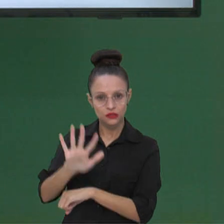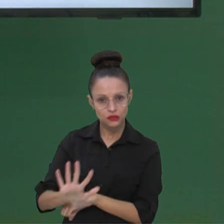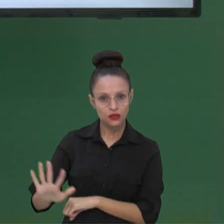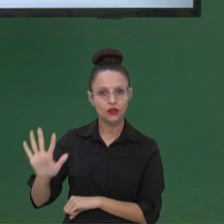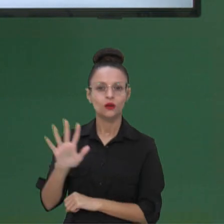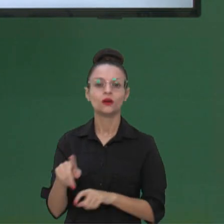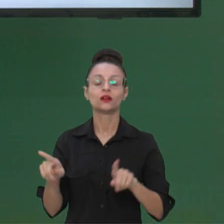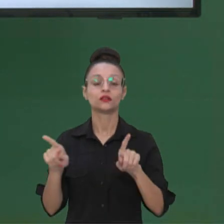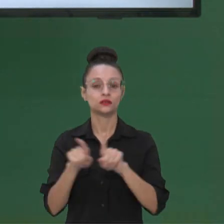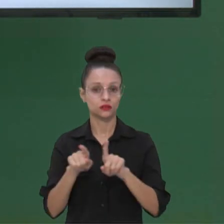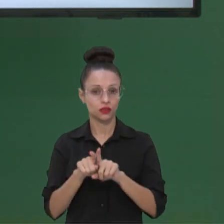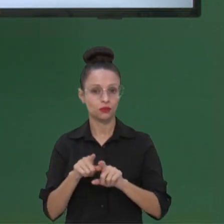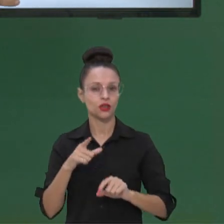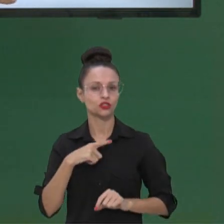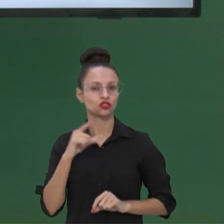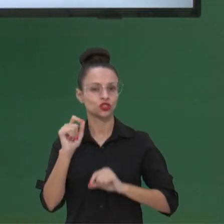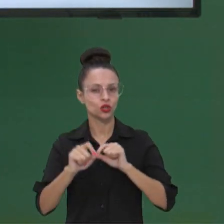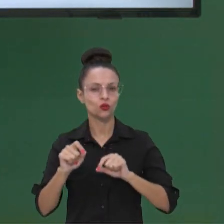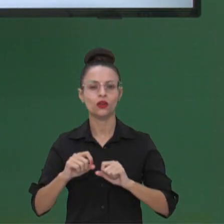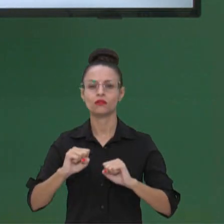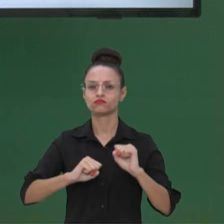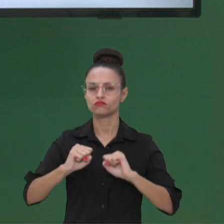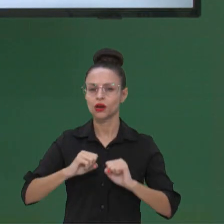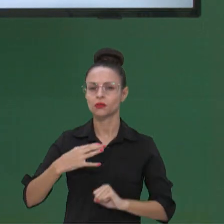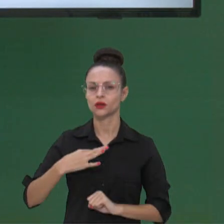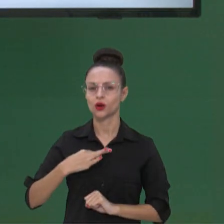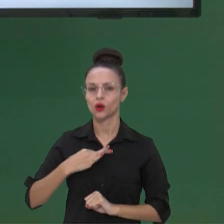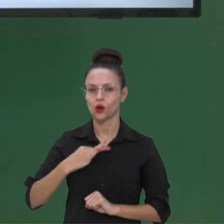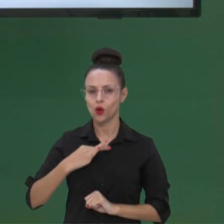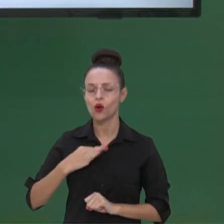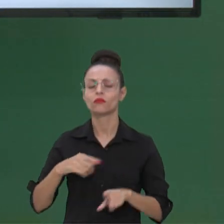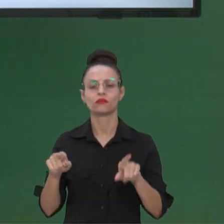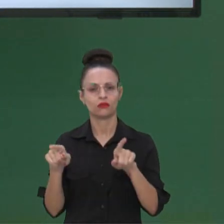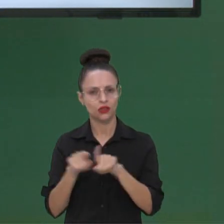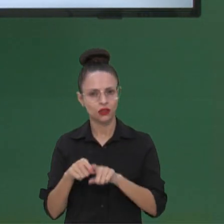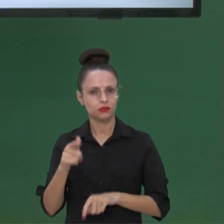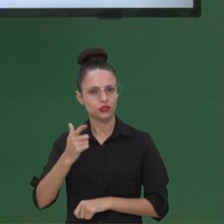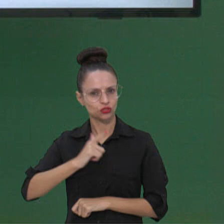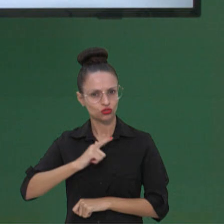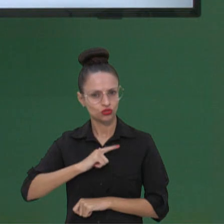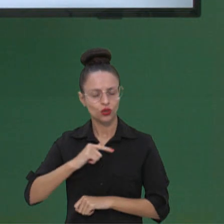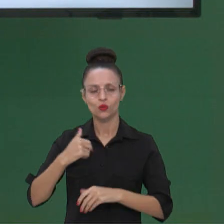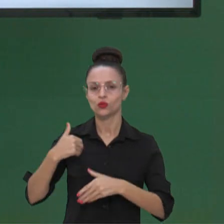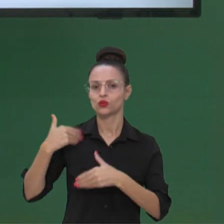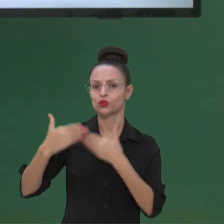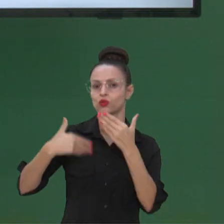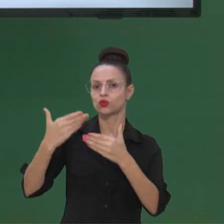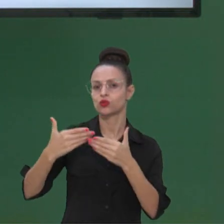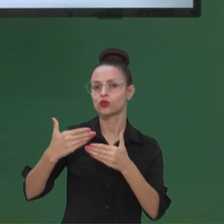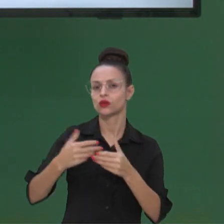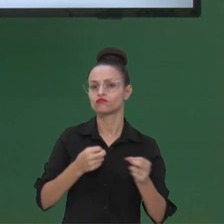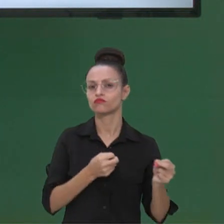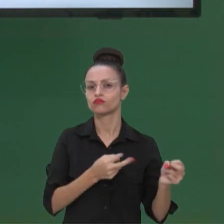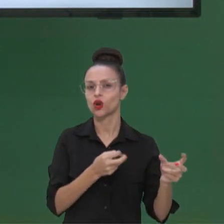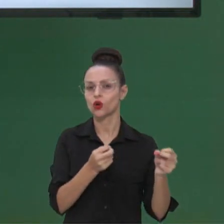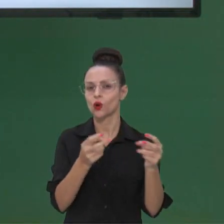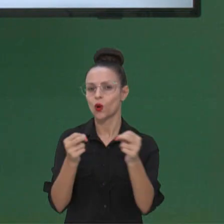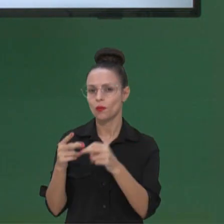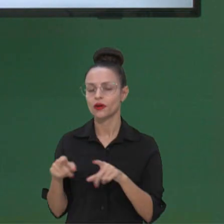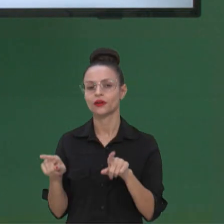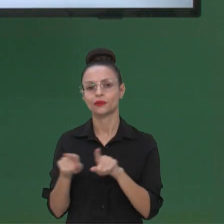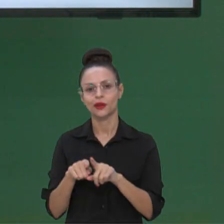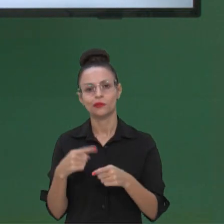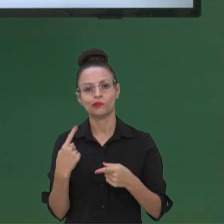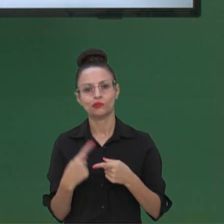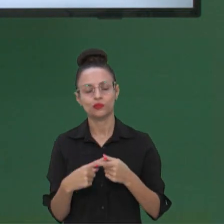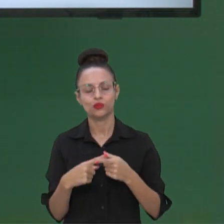Também havia manufaturas têxteis e metalúrgicas. Então, desenvolvimento do comércio, consequentemente, porque você